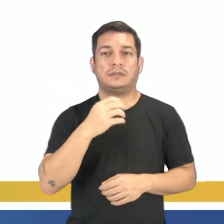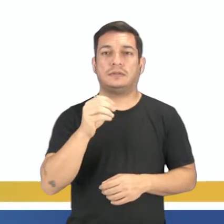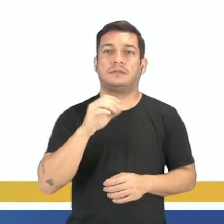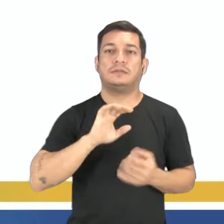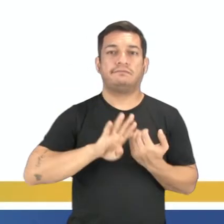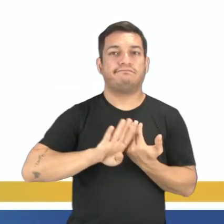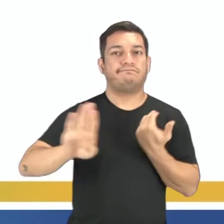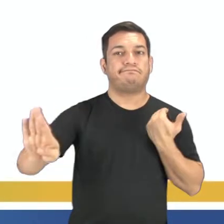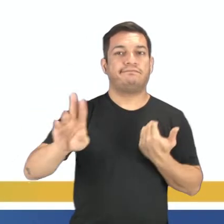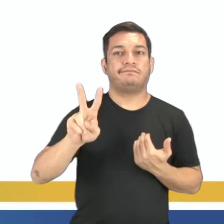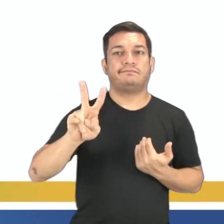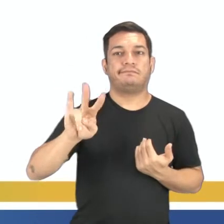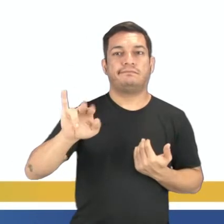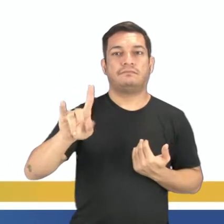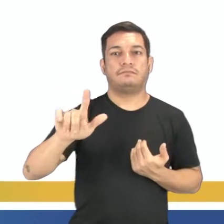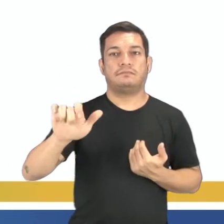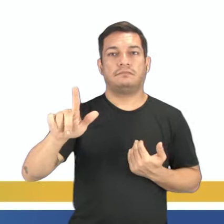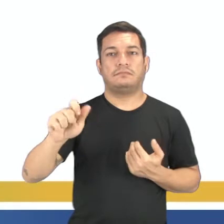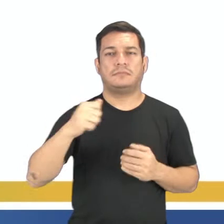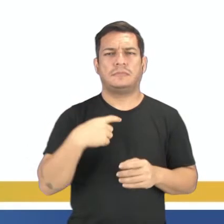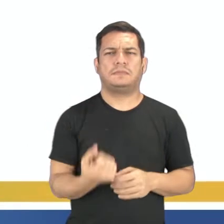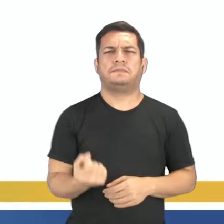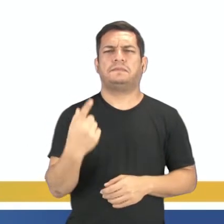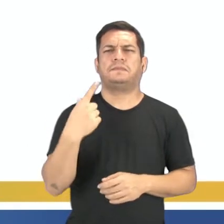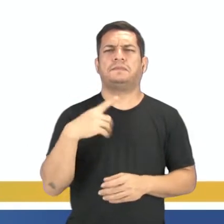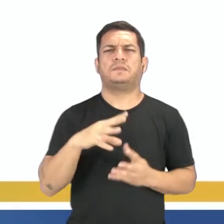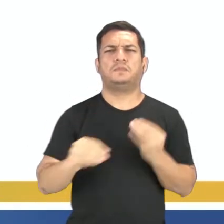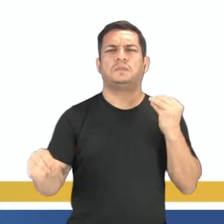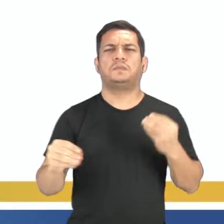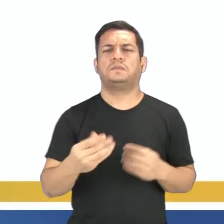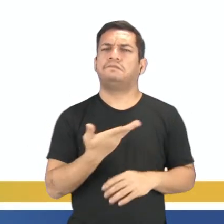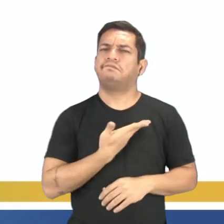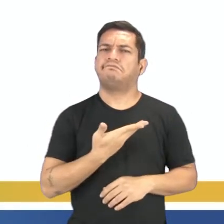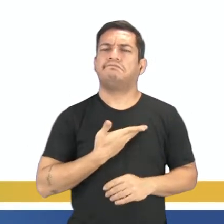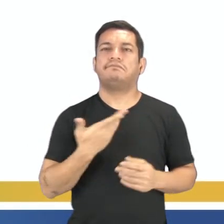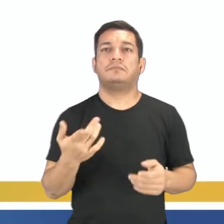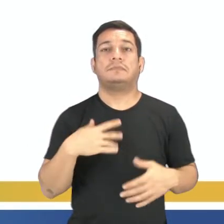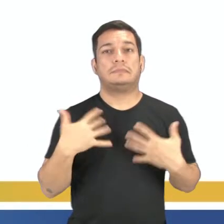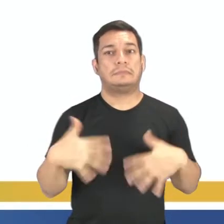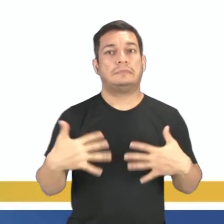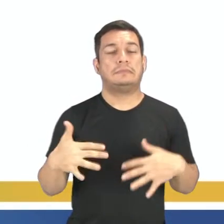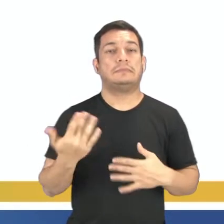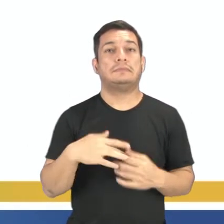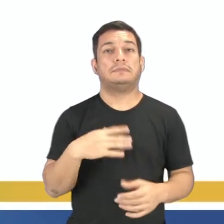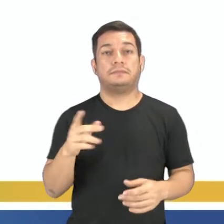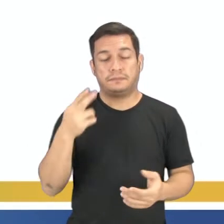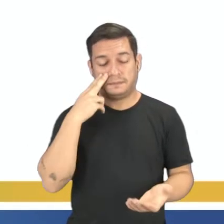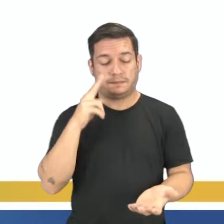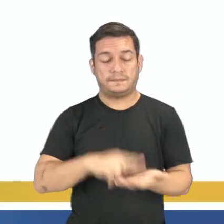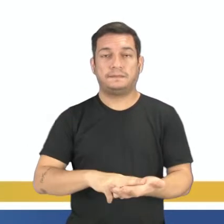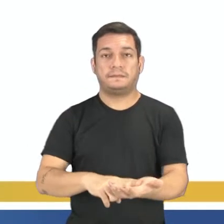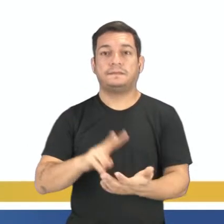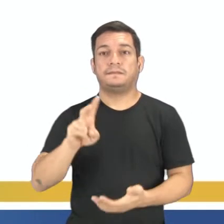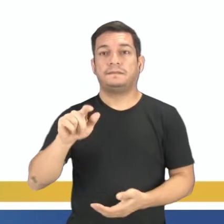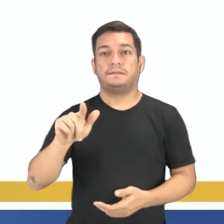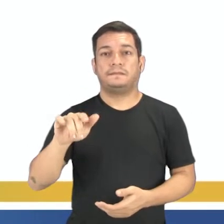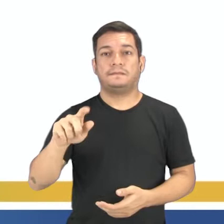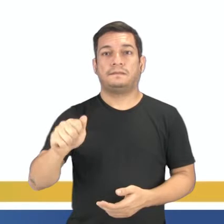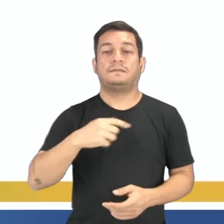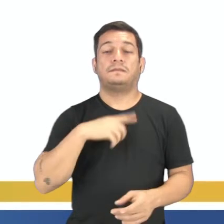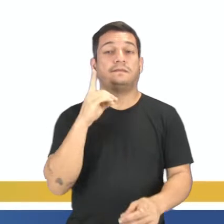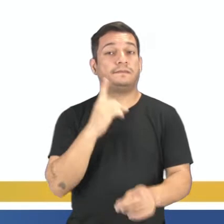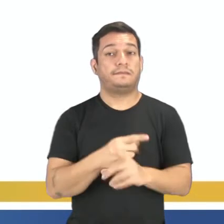de Vilela, que estranha o desaparecimento súbito do amigo. Desesperada após receber um bilhete de Vilela convocando para